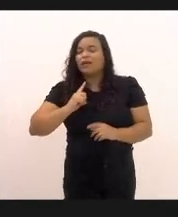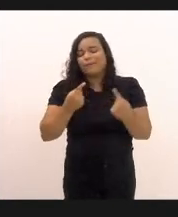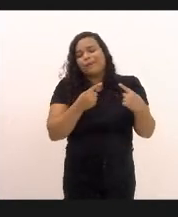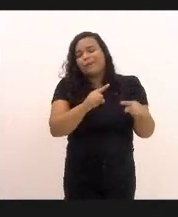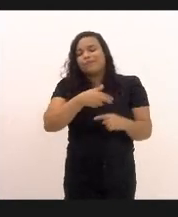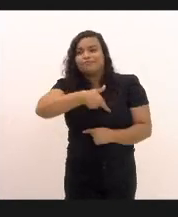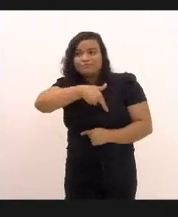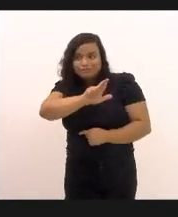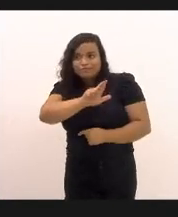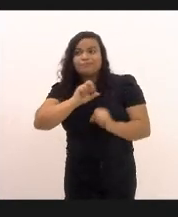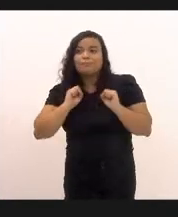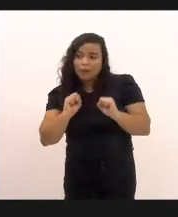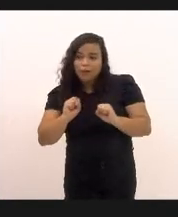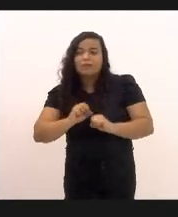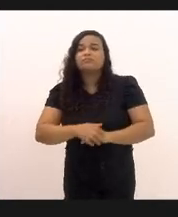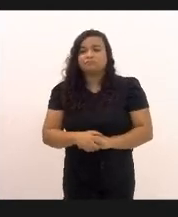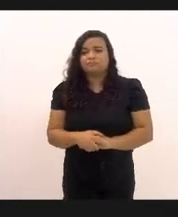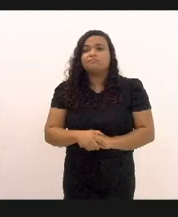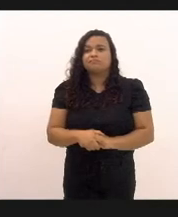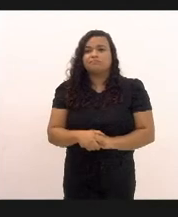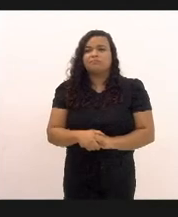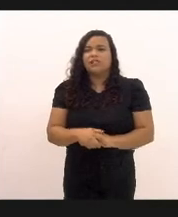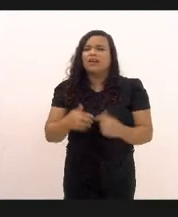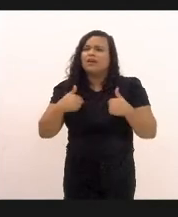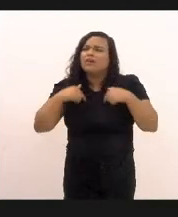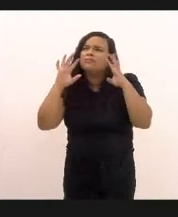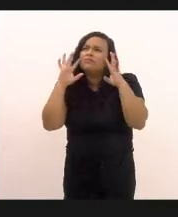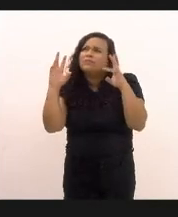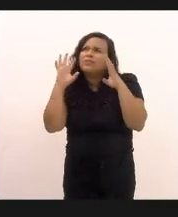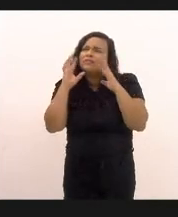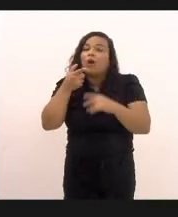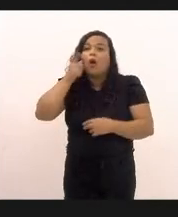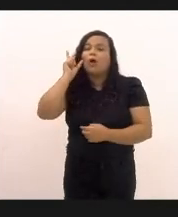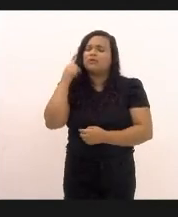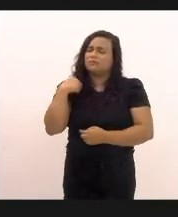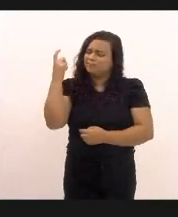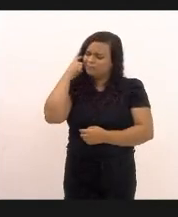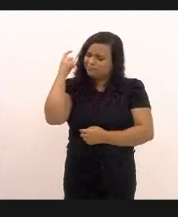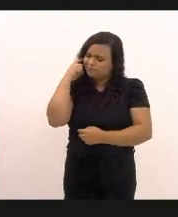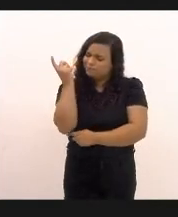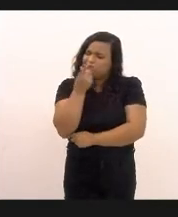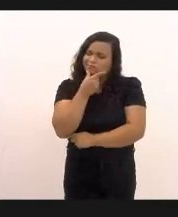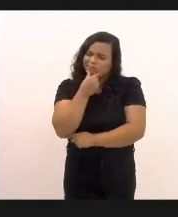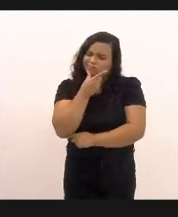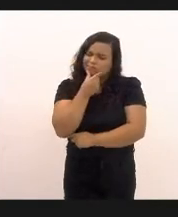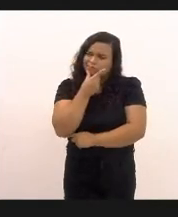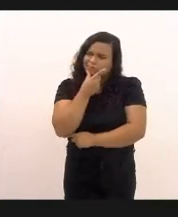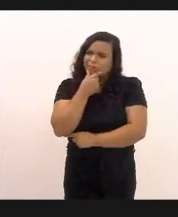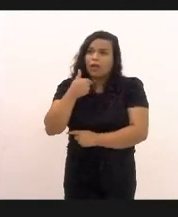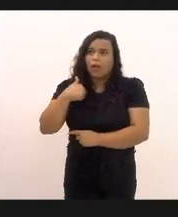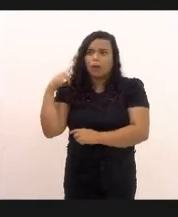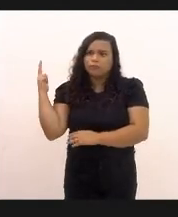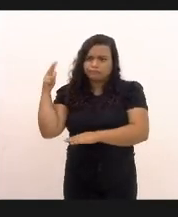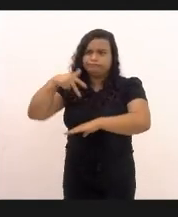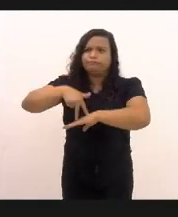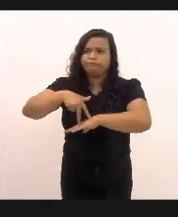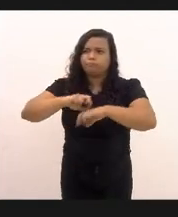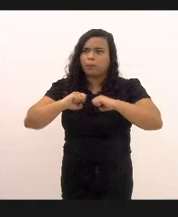religiosa? Eu fiquei pensando nisso ontem. Eu não venho a esse plenário